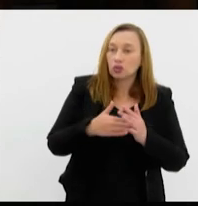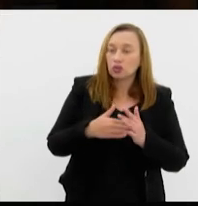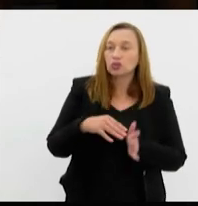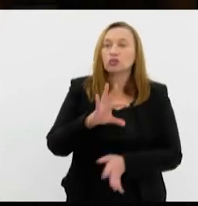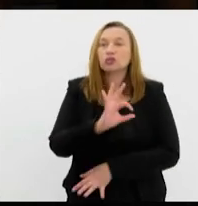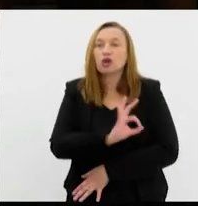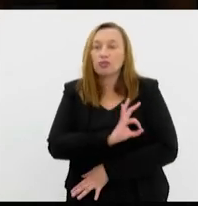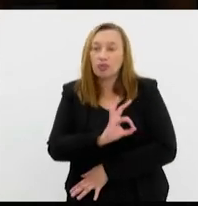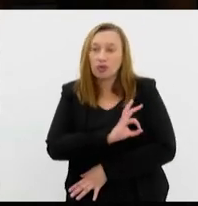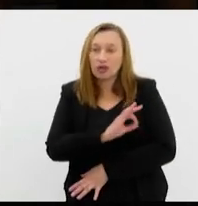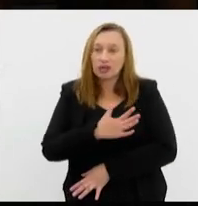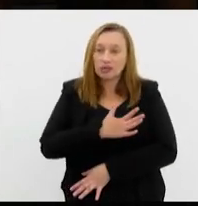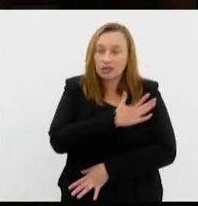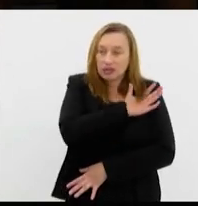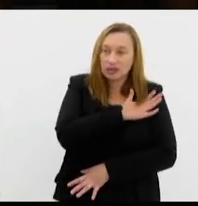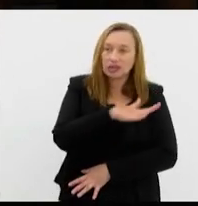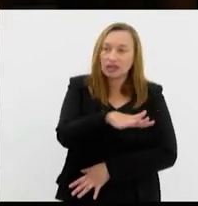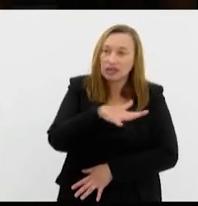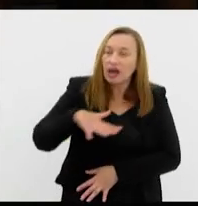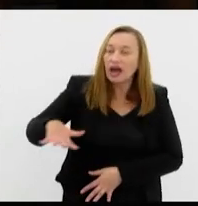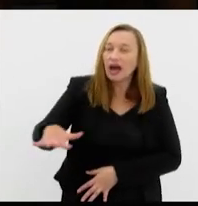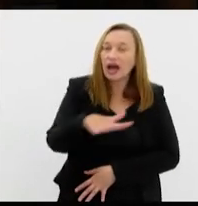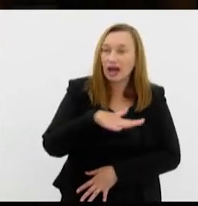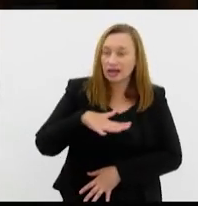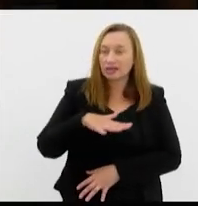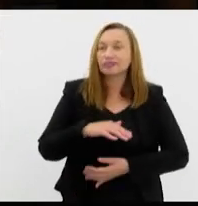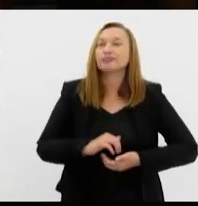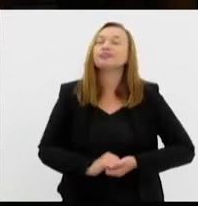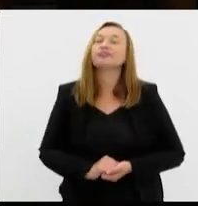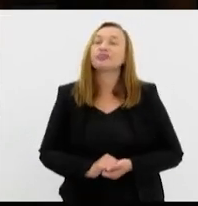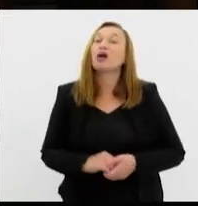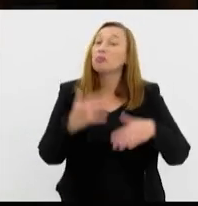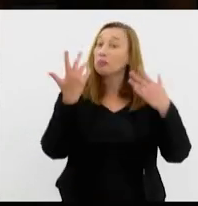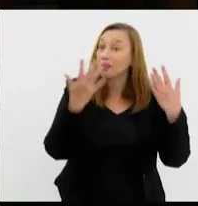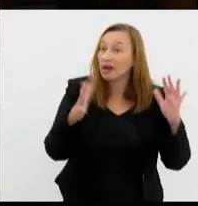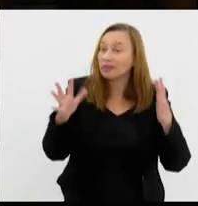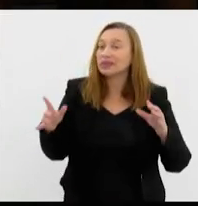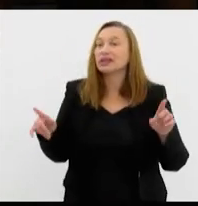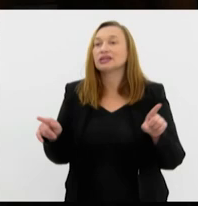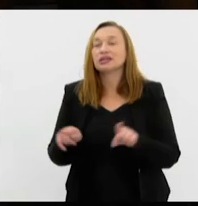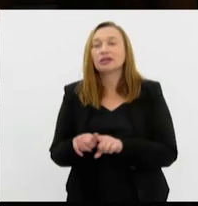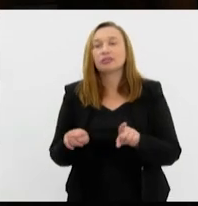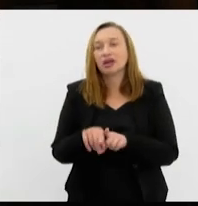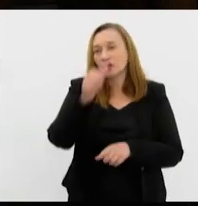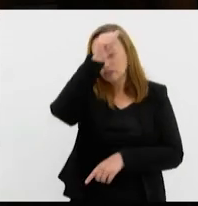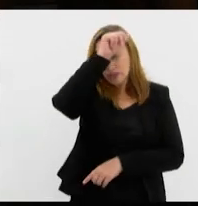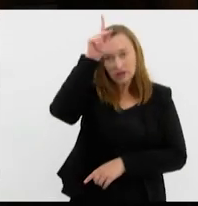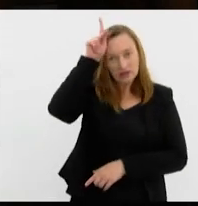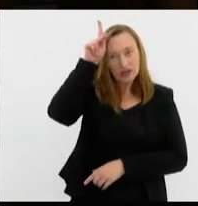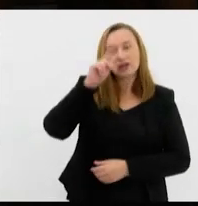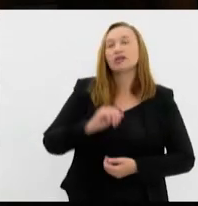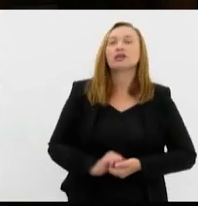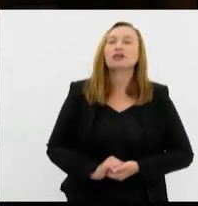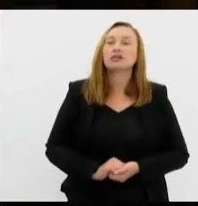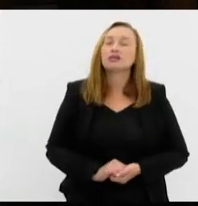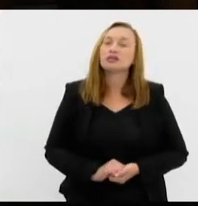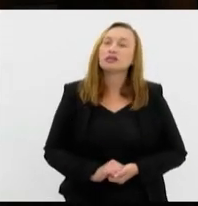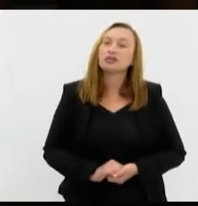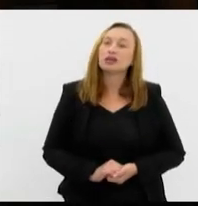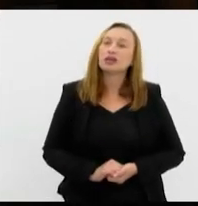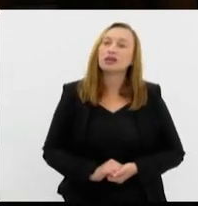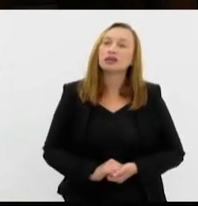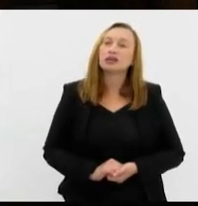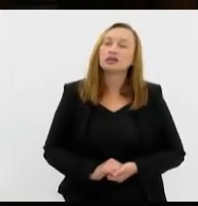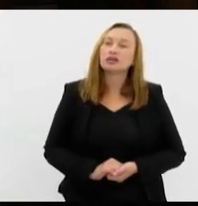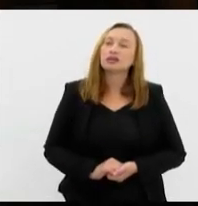que atinge a nossa área de atuação. E quero parabenizar o prefeito por ter tido a